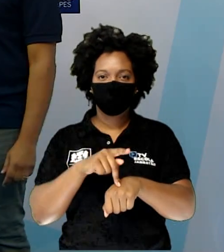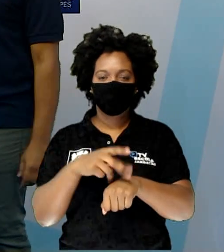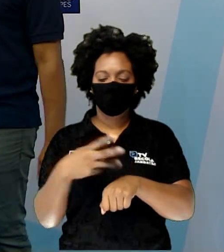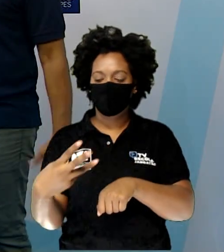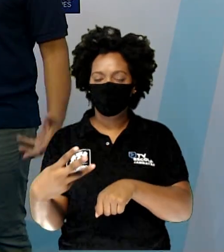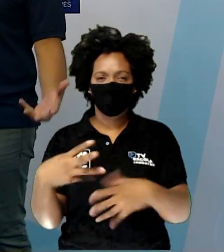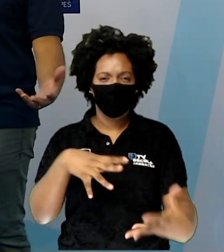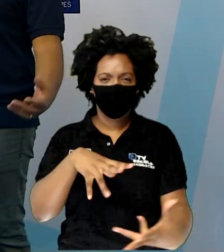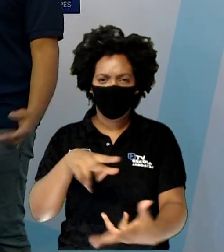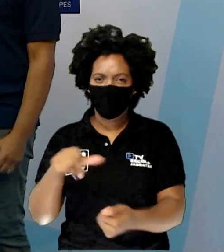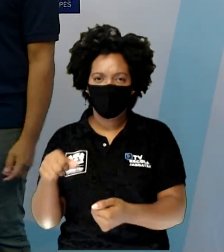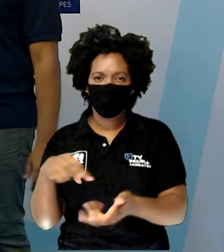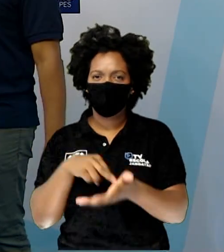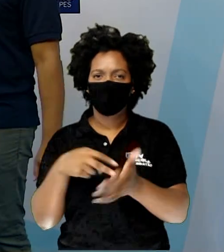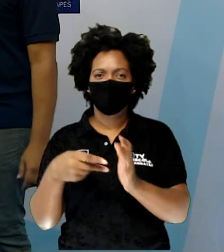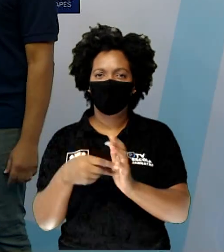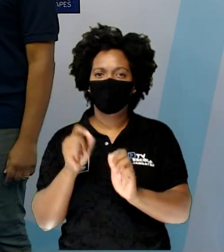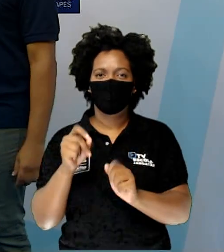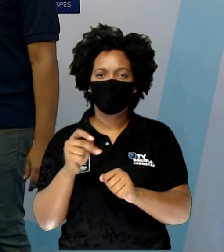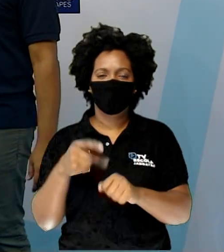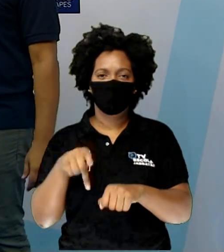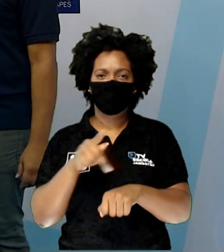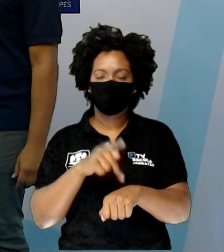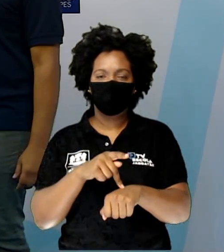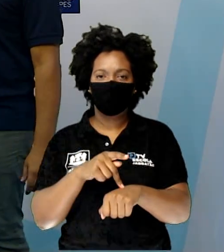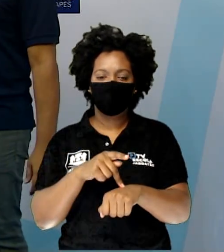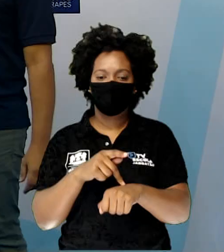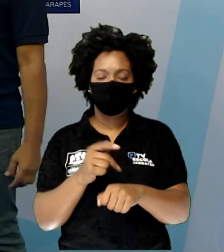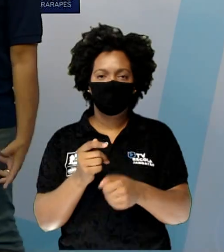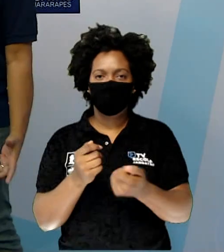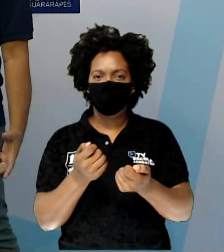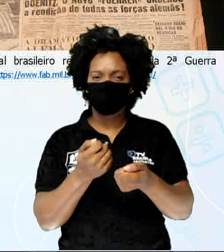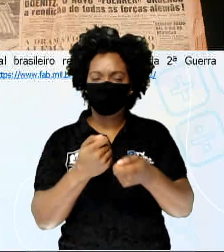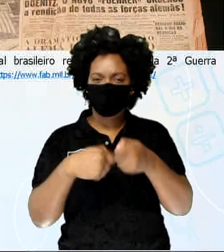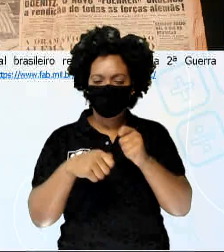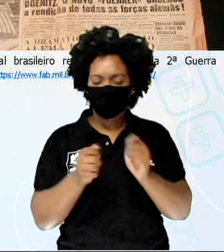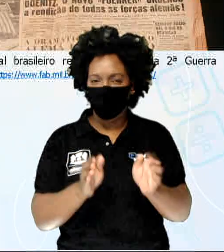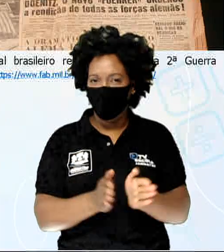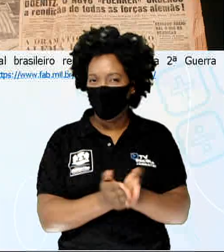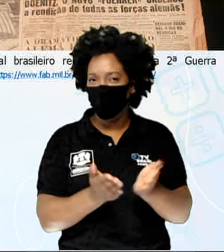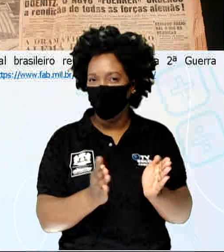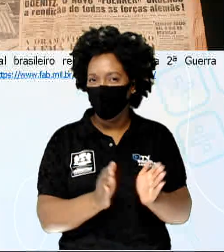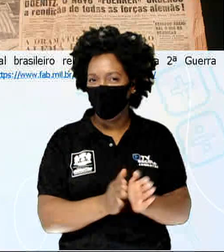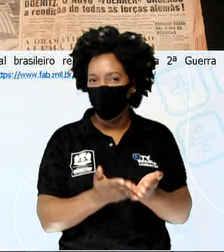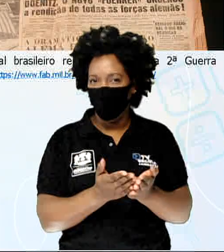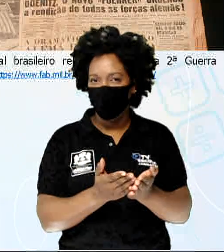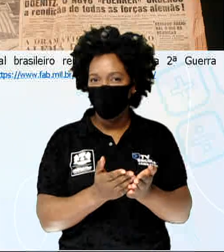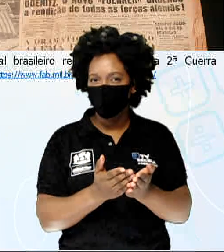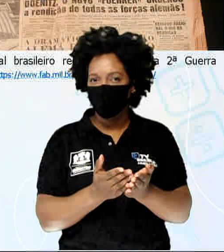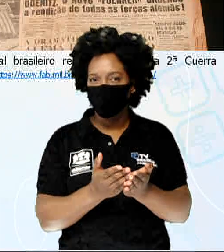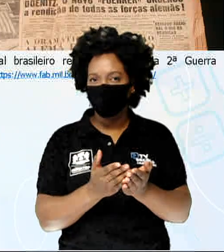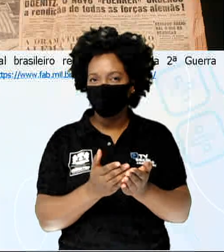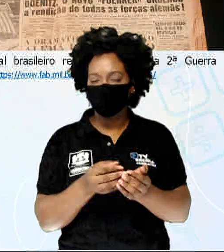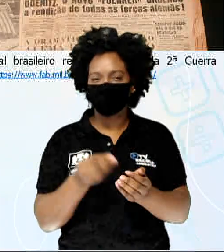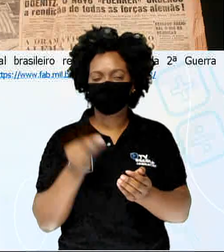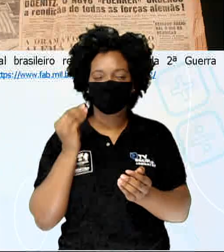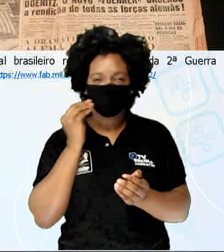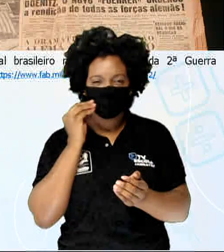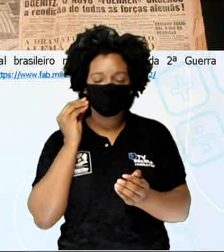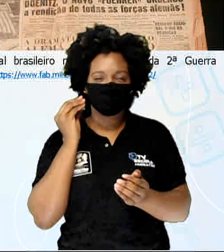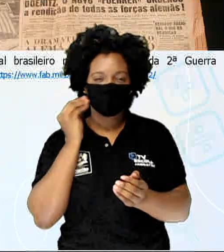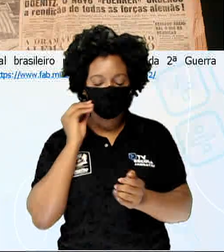mundo, ou também chamados de países capitalistas pobres ou em processo